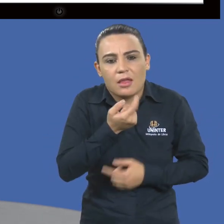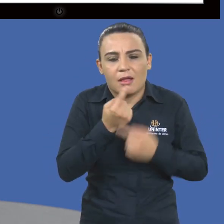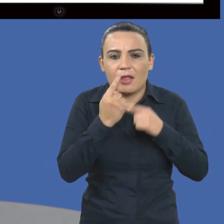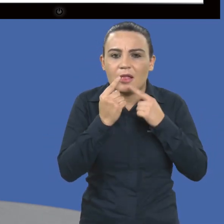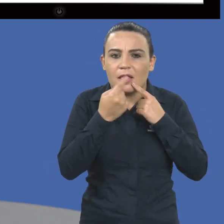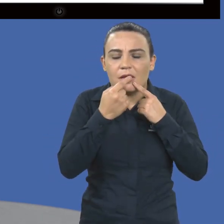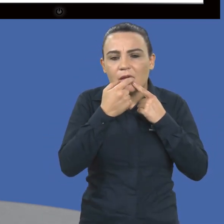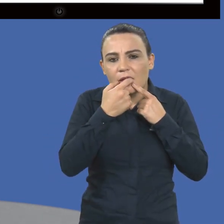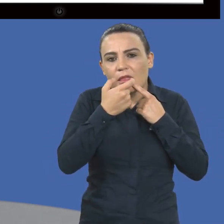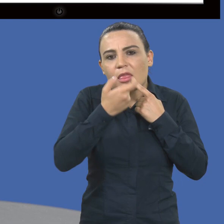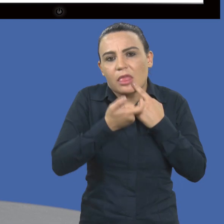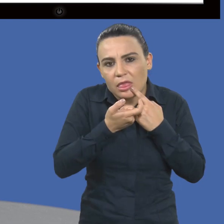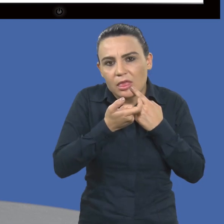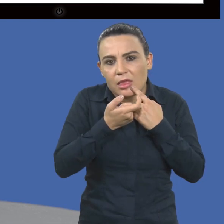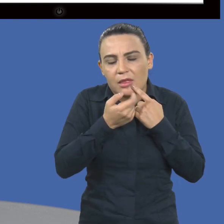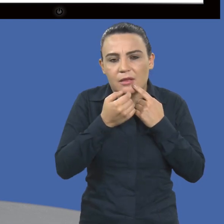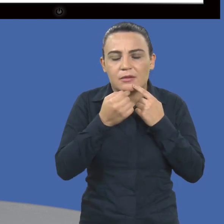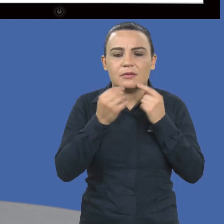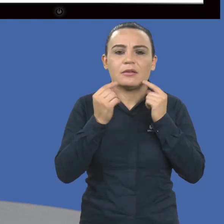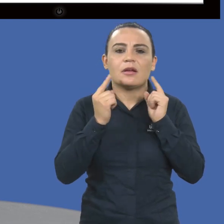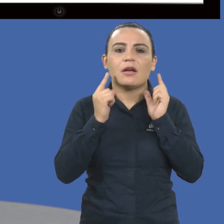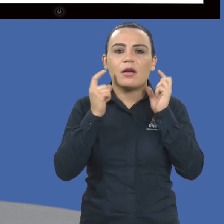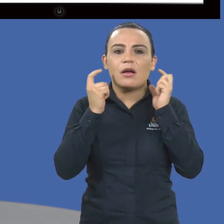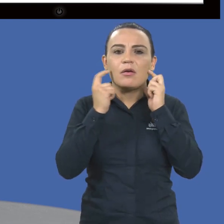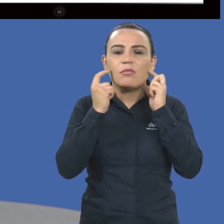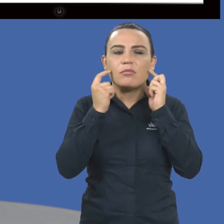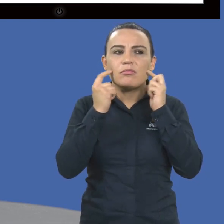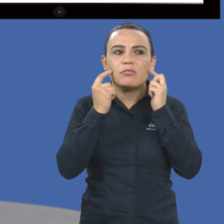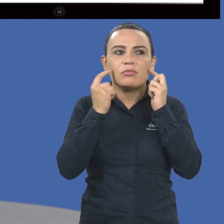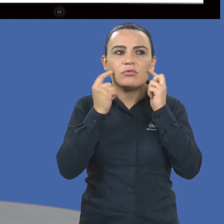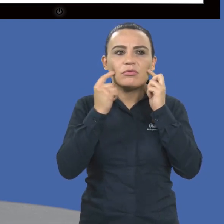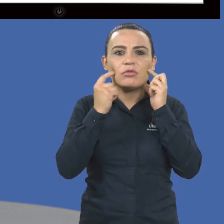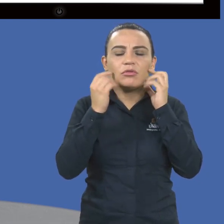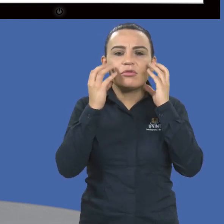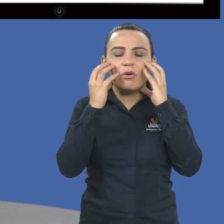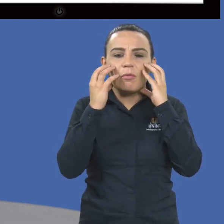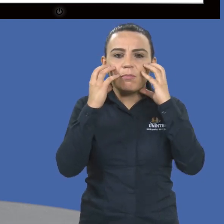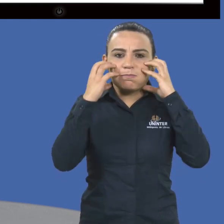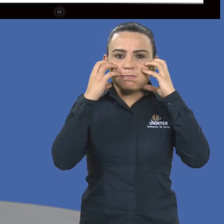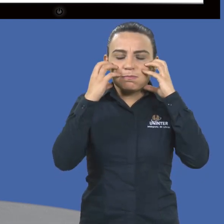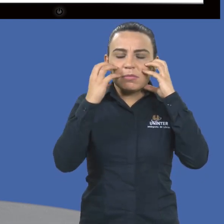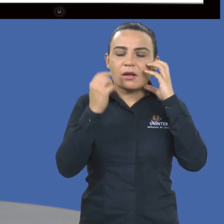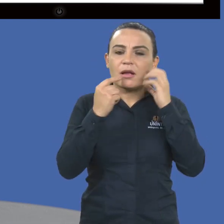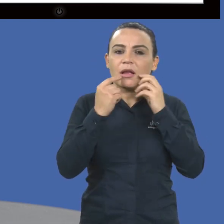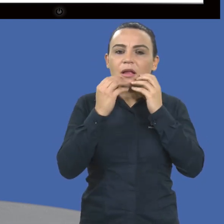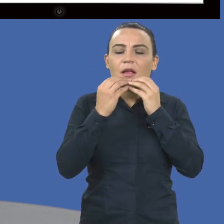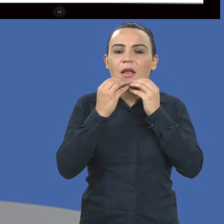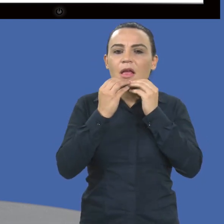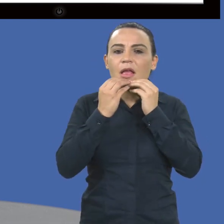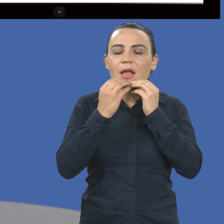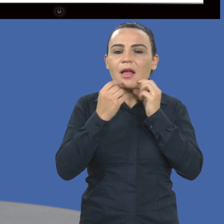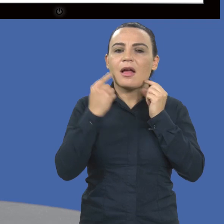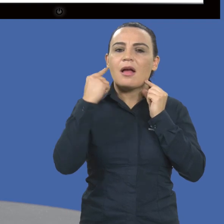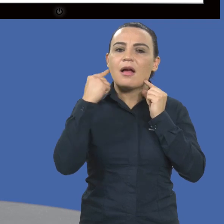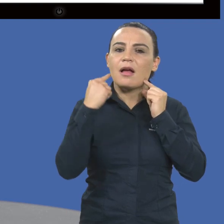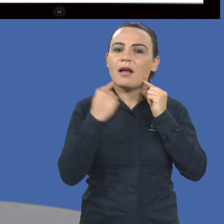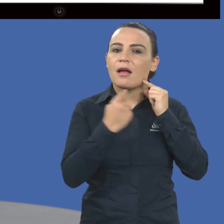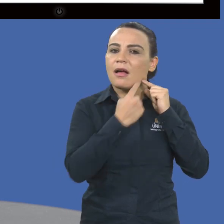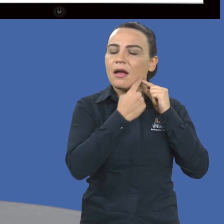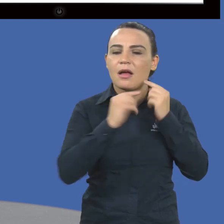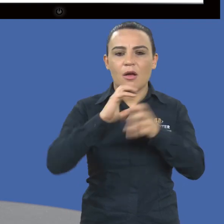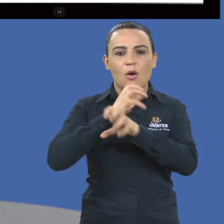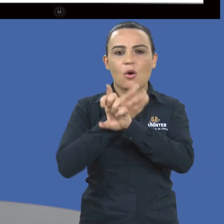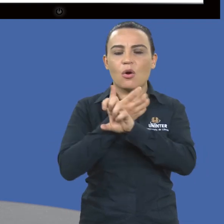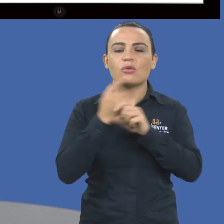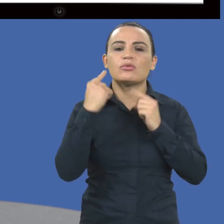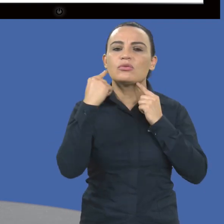uma hipotonia dos músculos da bochecha, ele deixa cair a mandíbula e